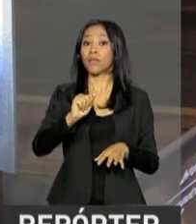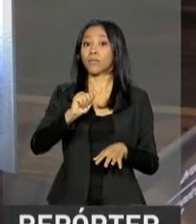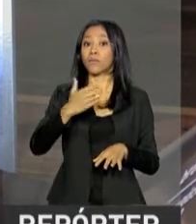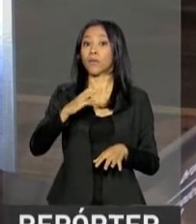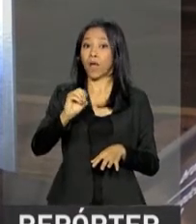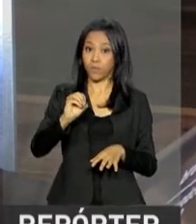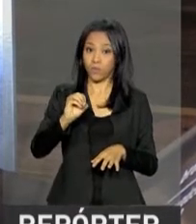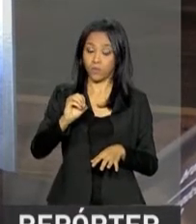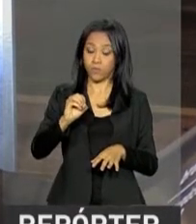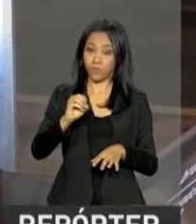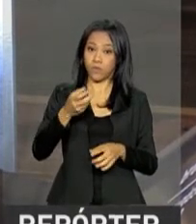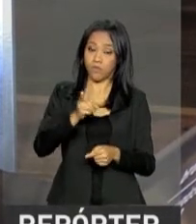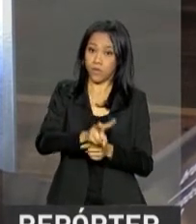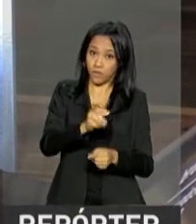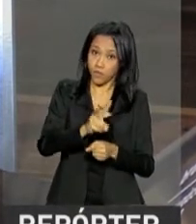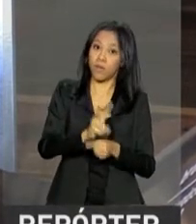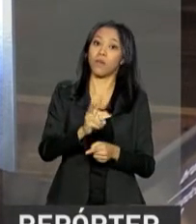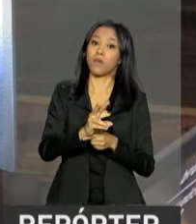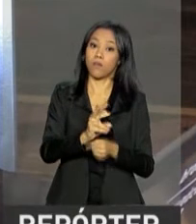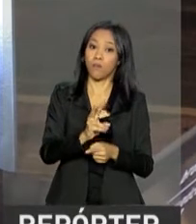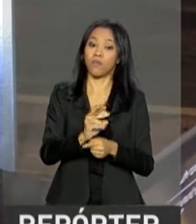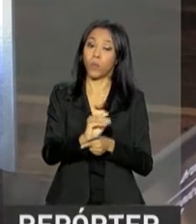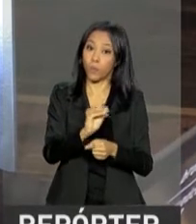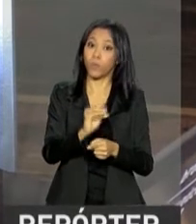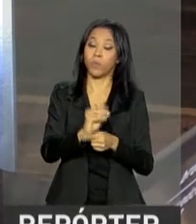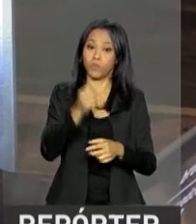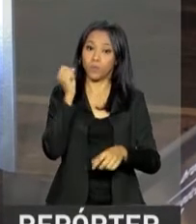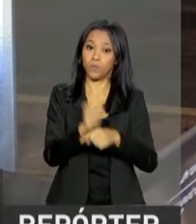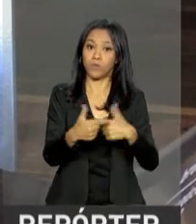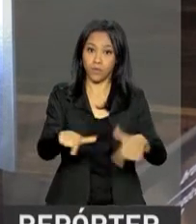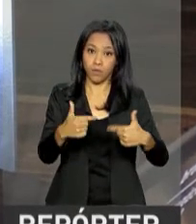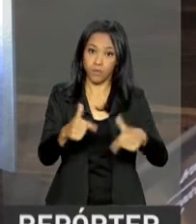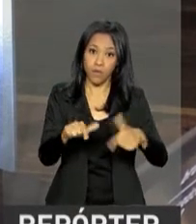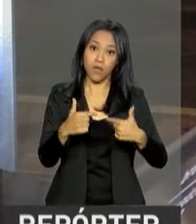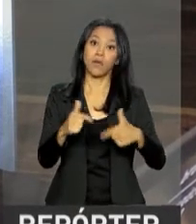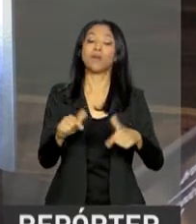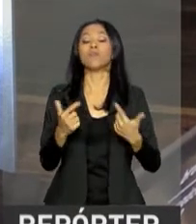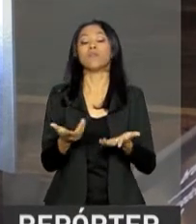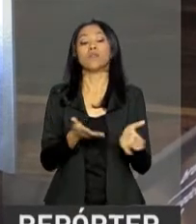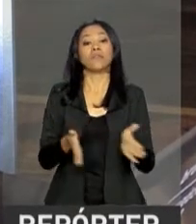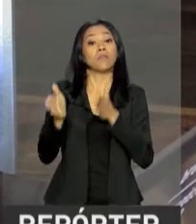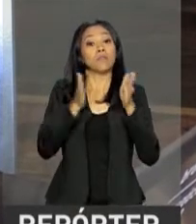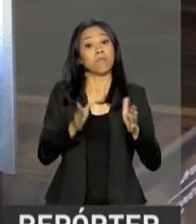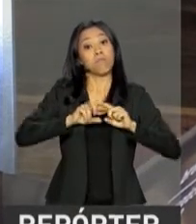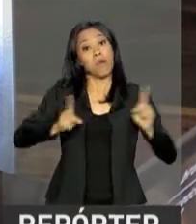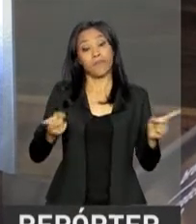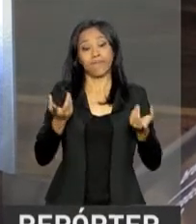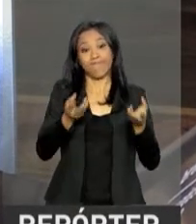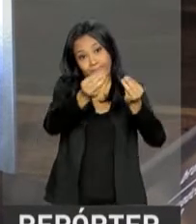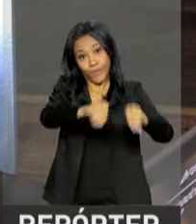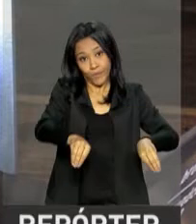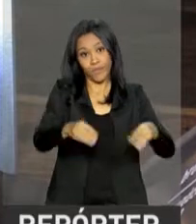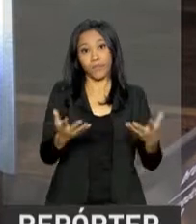empregos aparentemente de o grupo de trabalhadores das empresas que produzem aço mas prejudica e